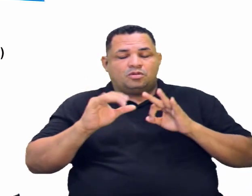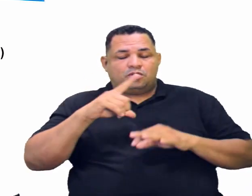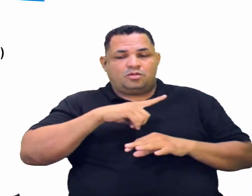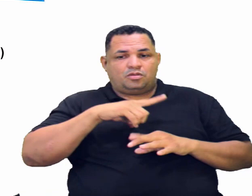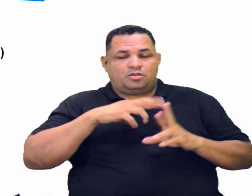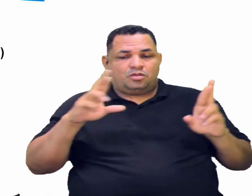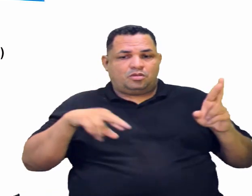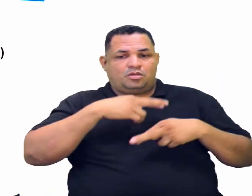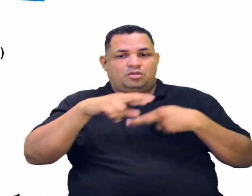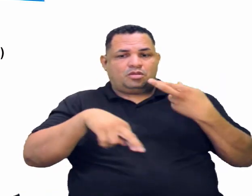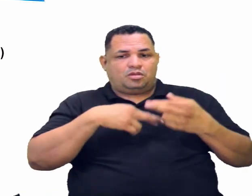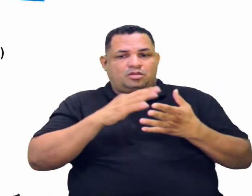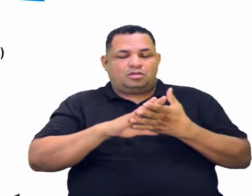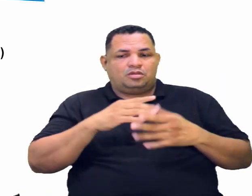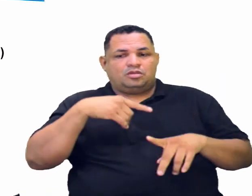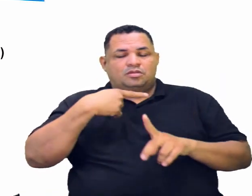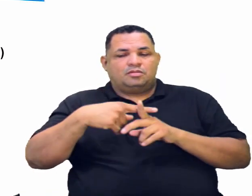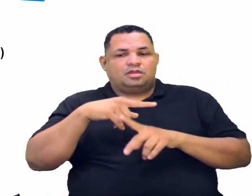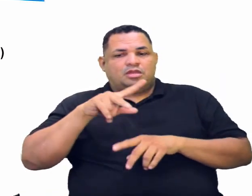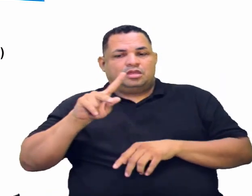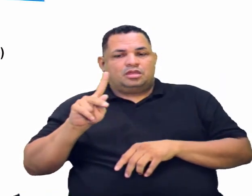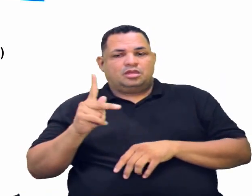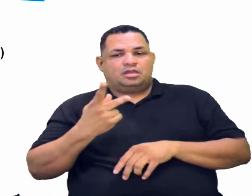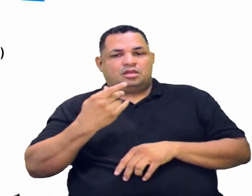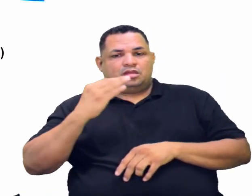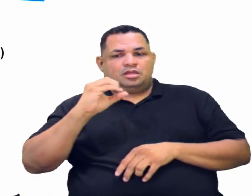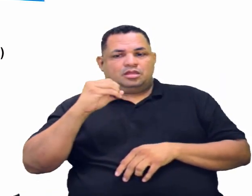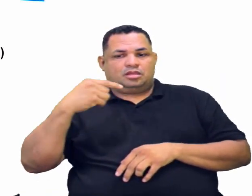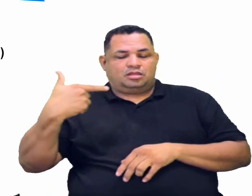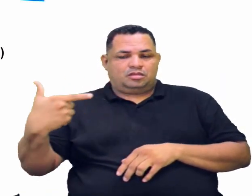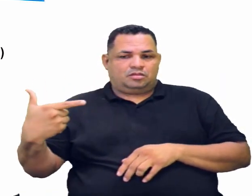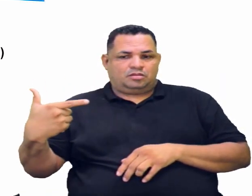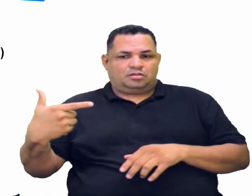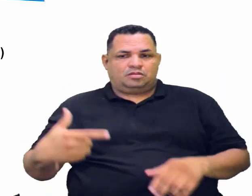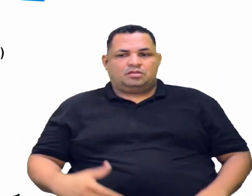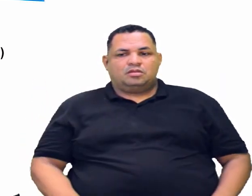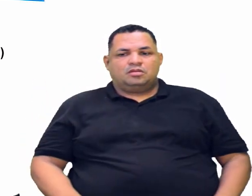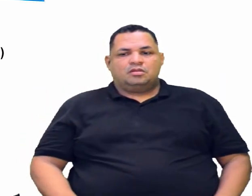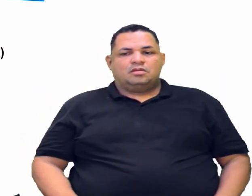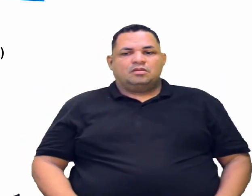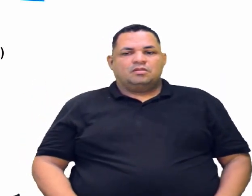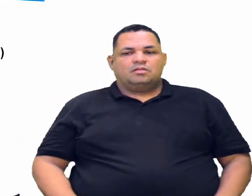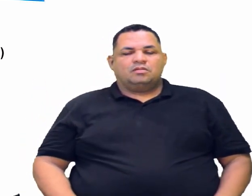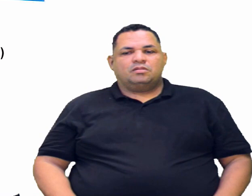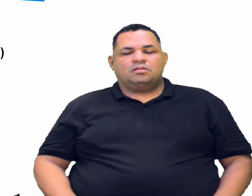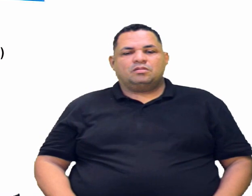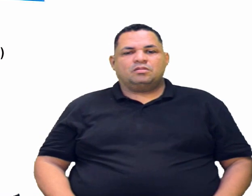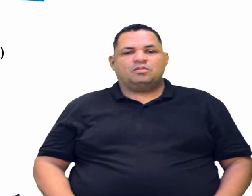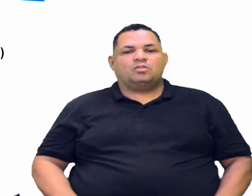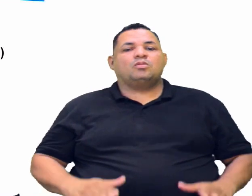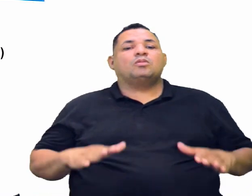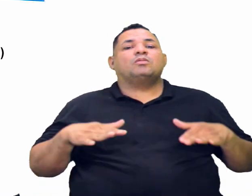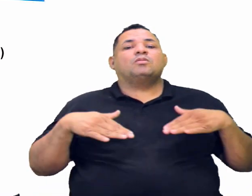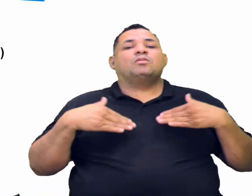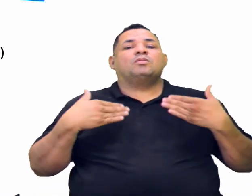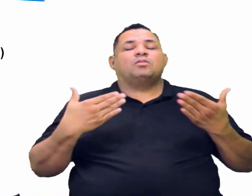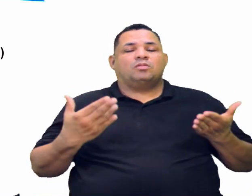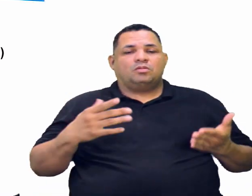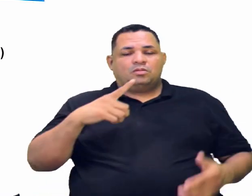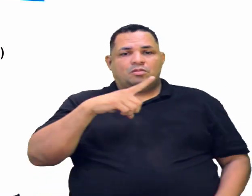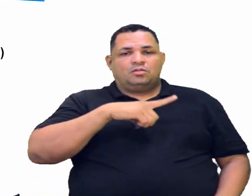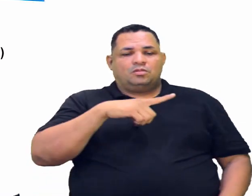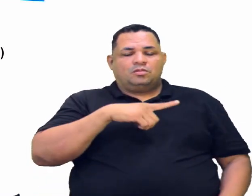reação com hidrogênios que nós vamos ter a formação dos álcools. Quando a gente